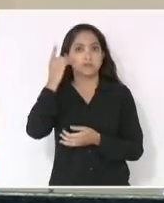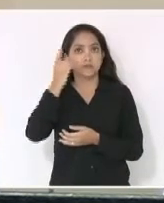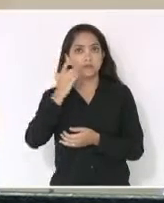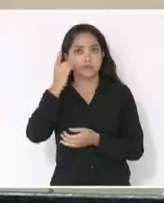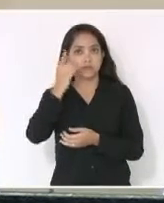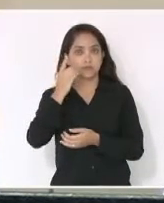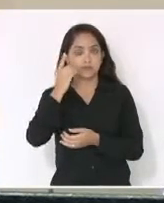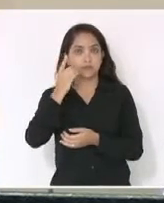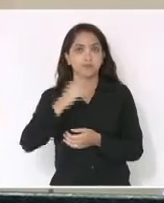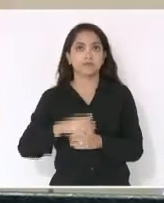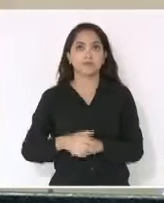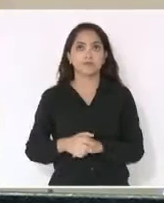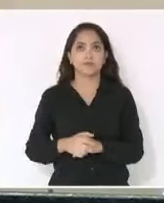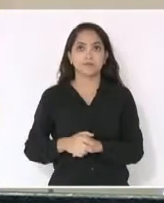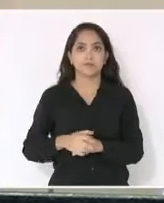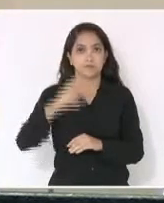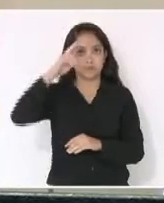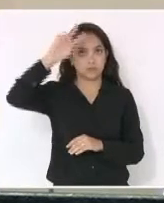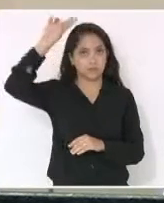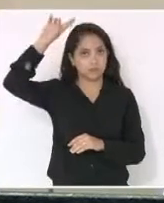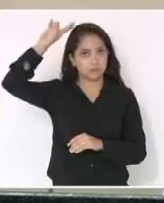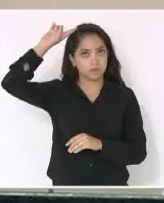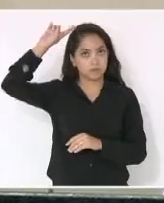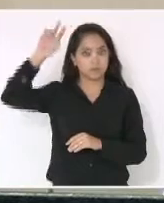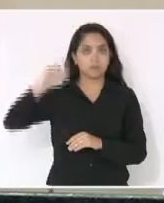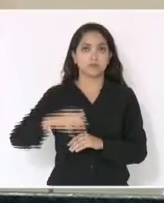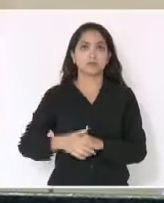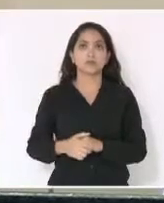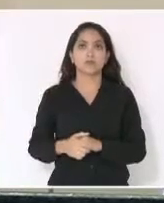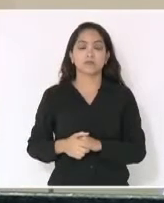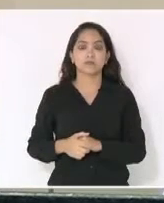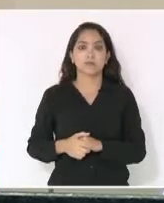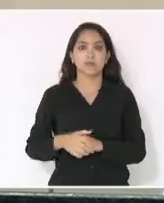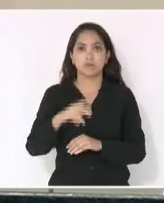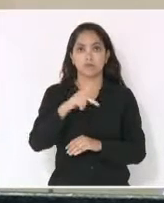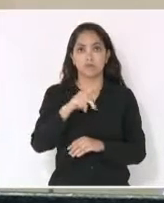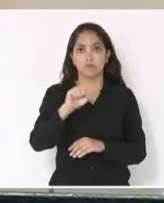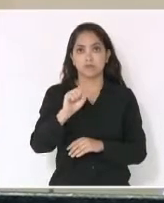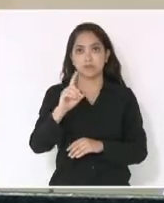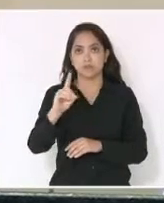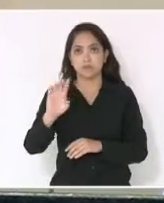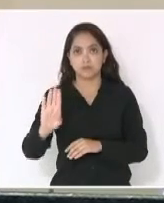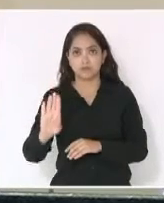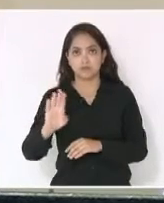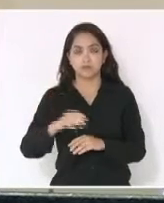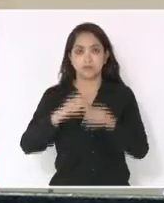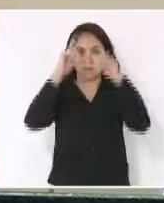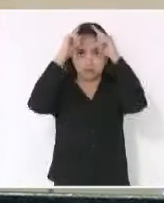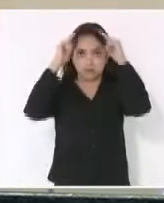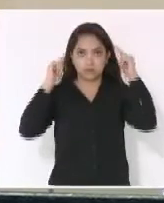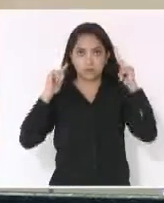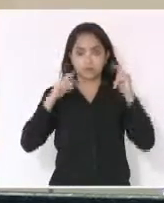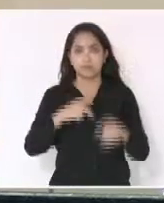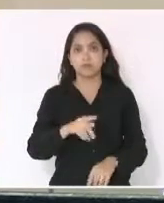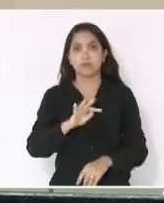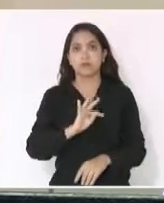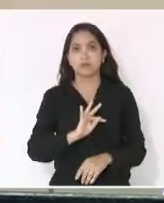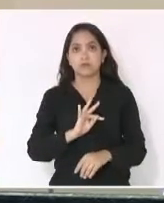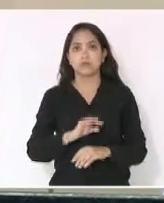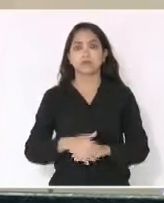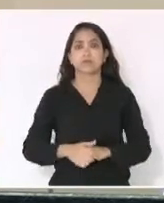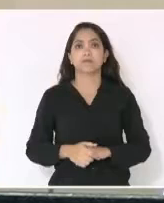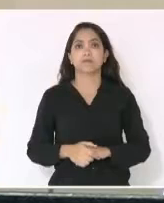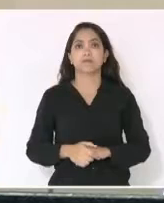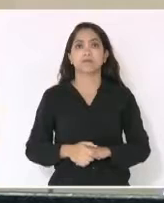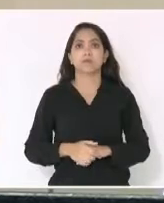deputado doutor vicente caropreso pelo psdb neudi saretta pelo pt a